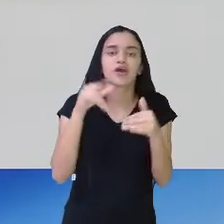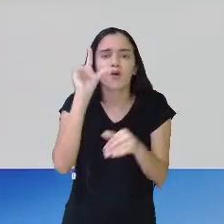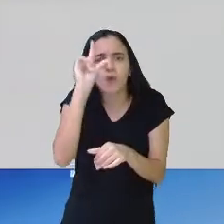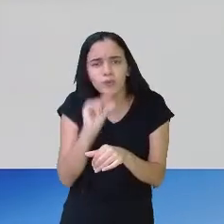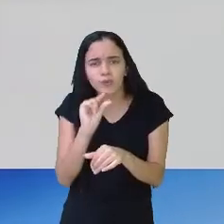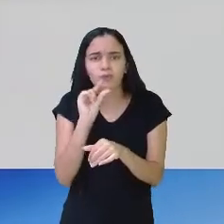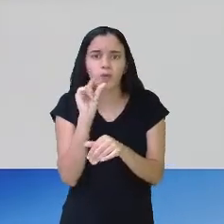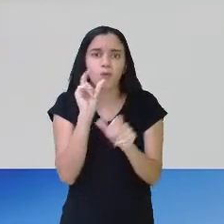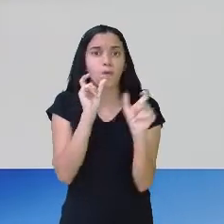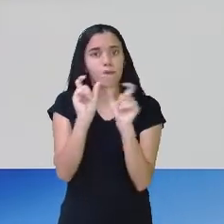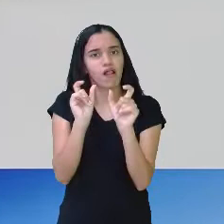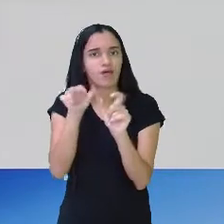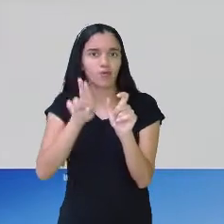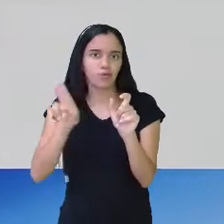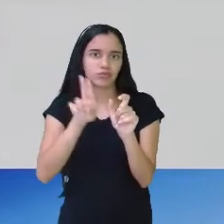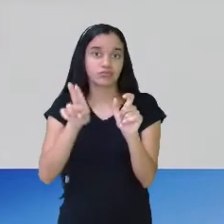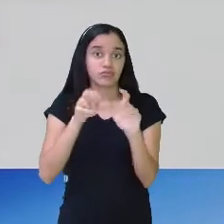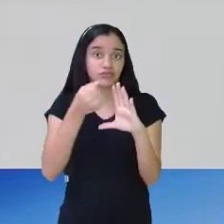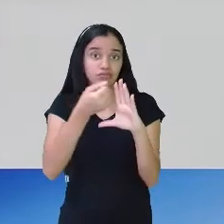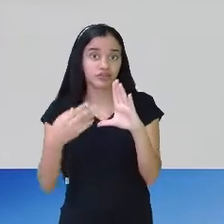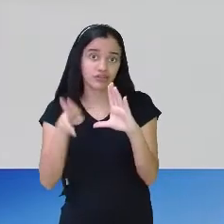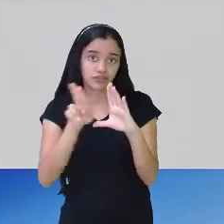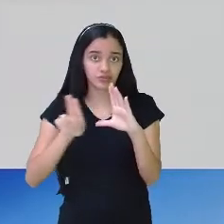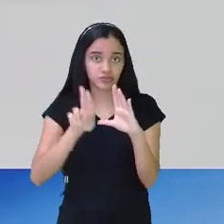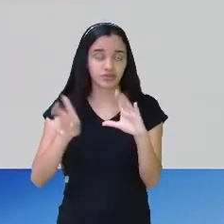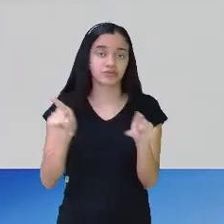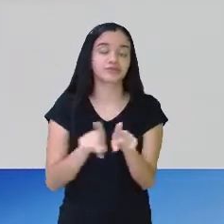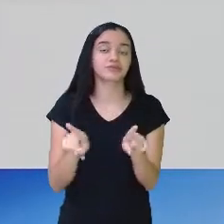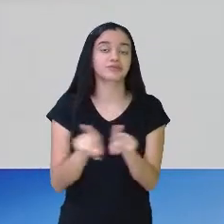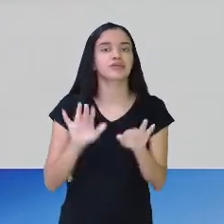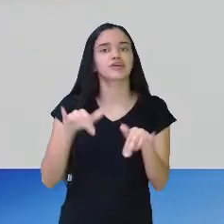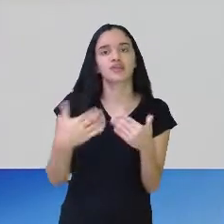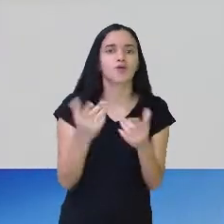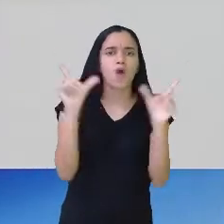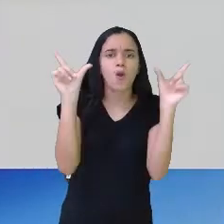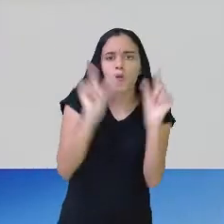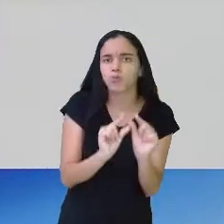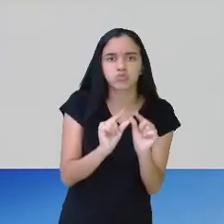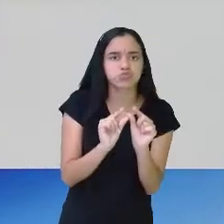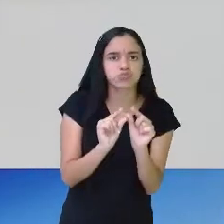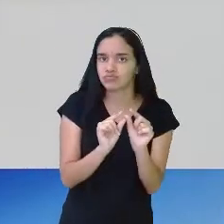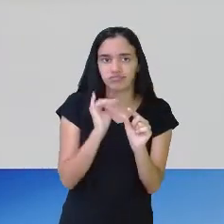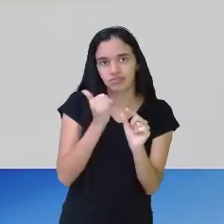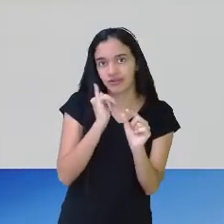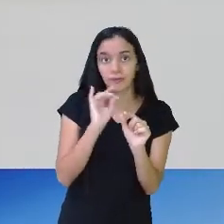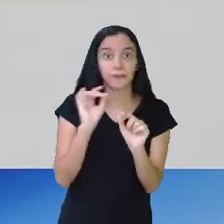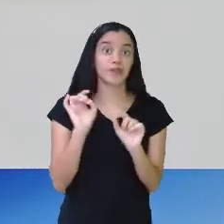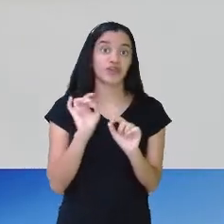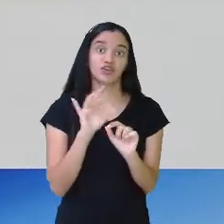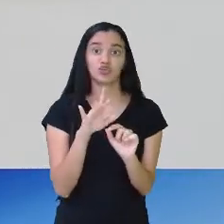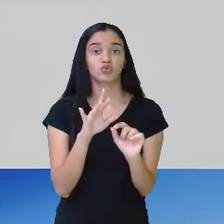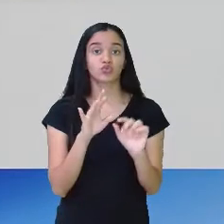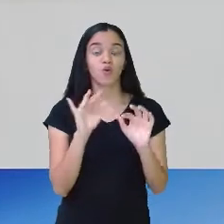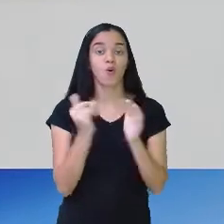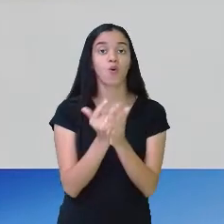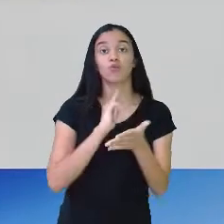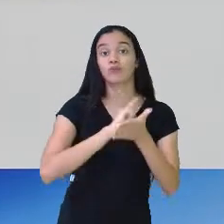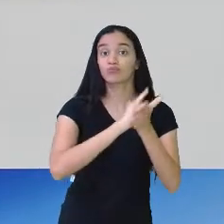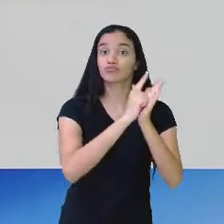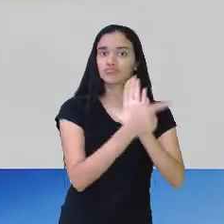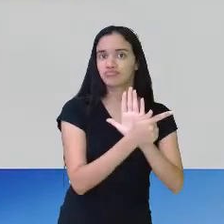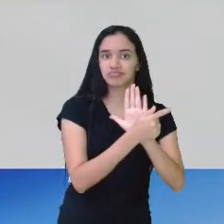mínimo de palavras usadas, de caracteres usados. Então, não é um resumo de um conto, é só um outro